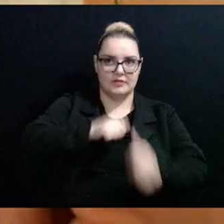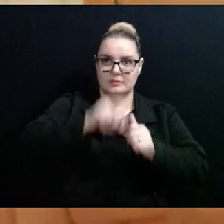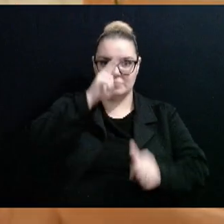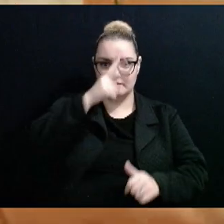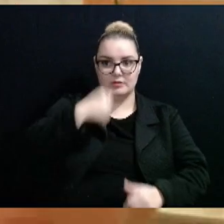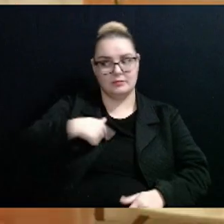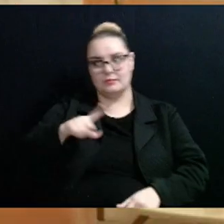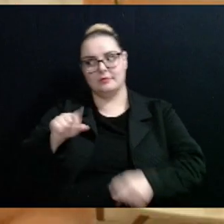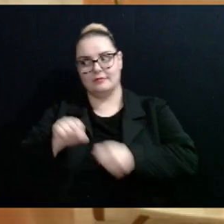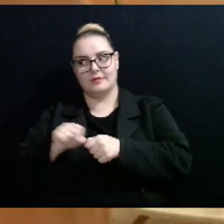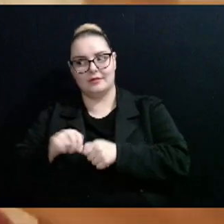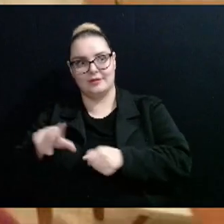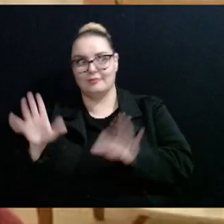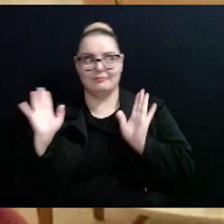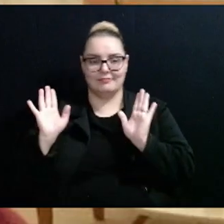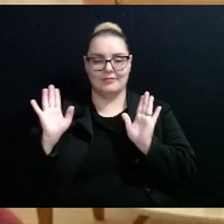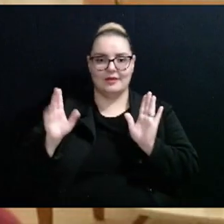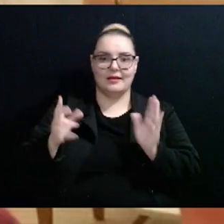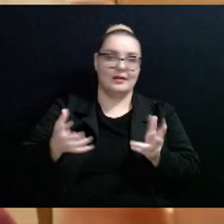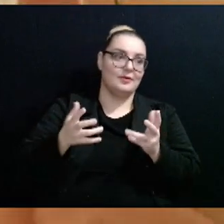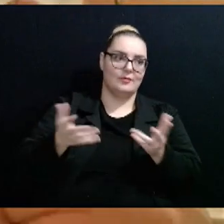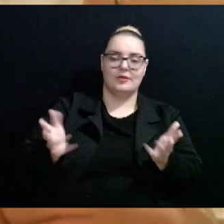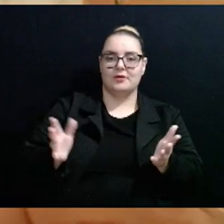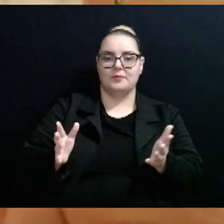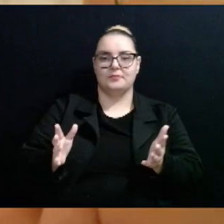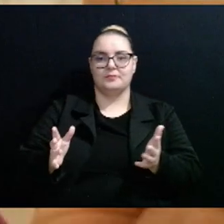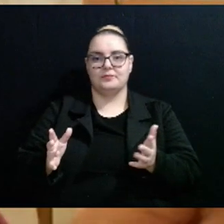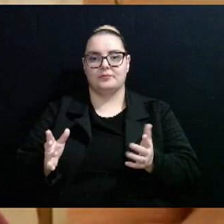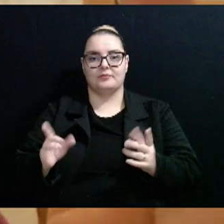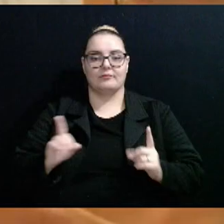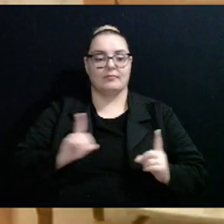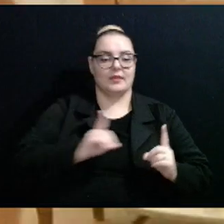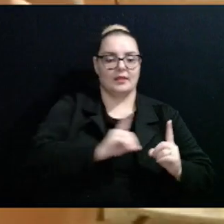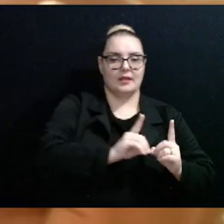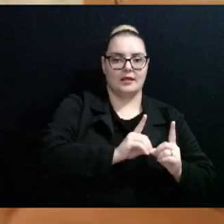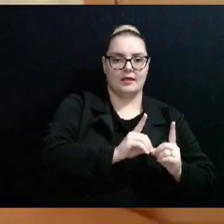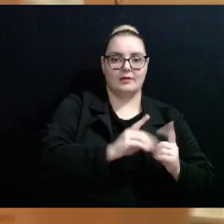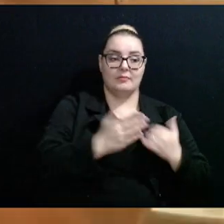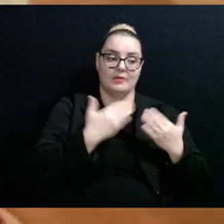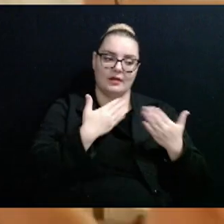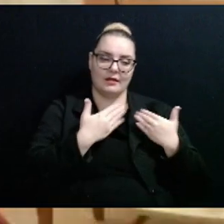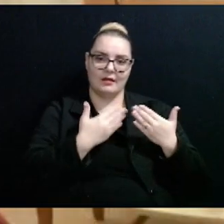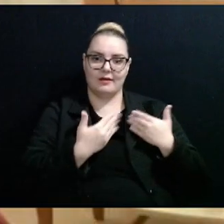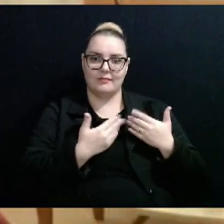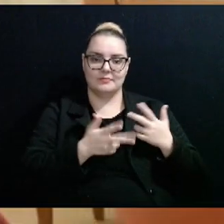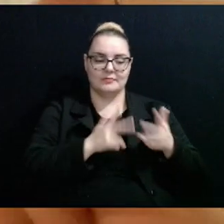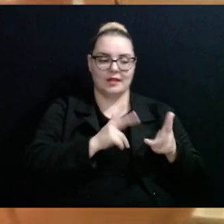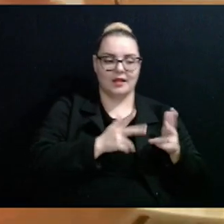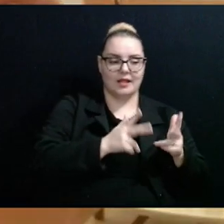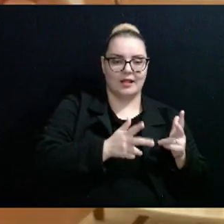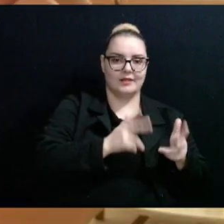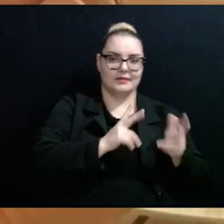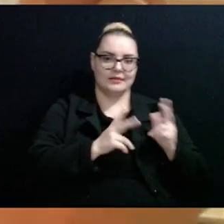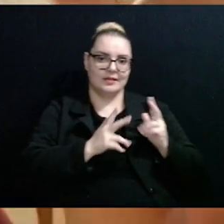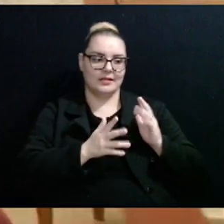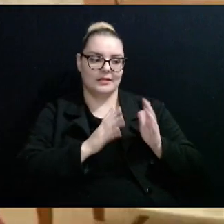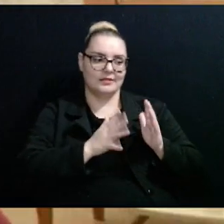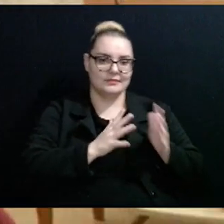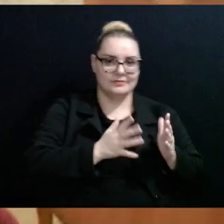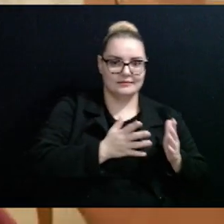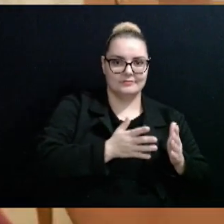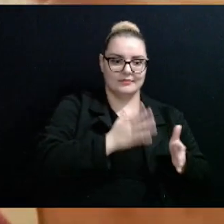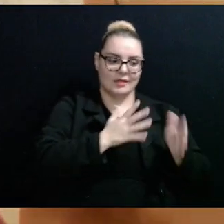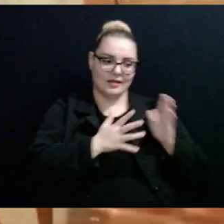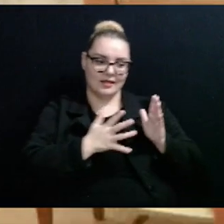Então, eu quero, de repente, abordar uma pessoa, então eu preciso do álcool para me encorajar. Eu quero